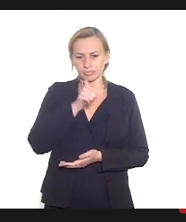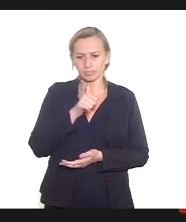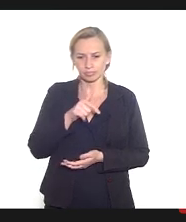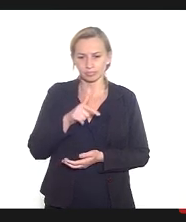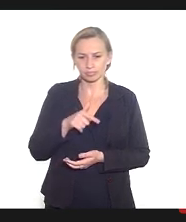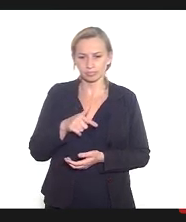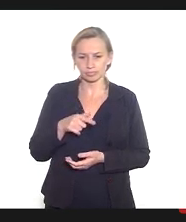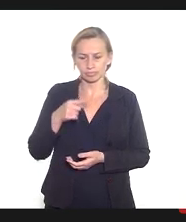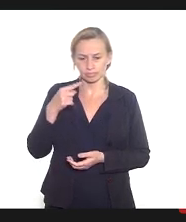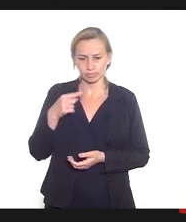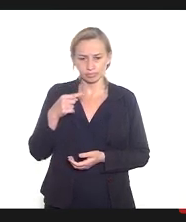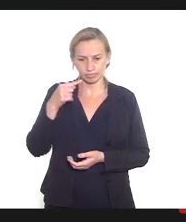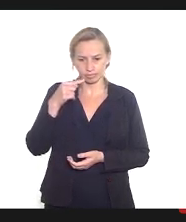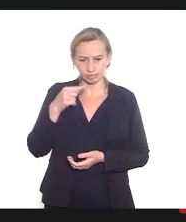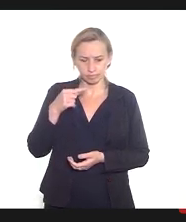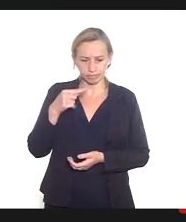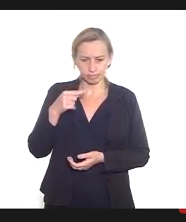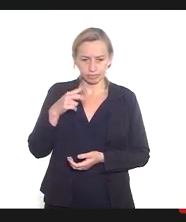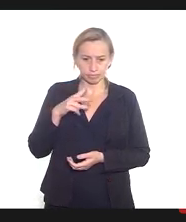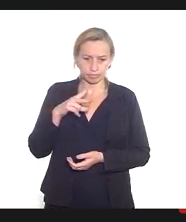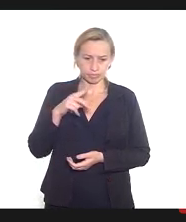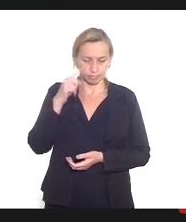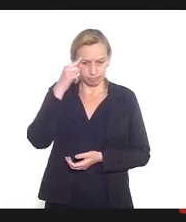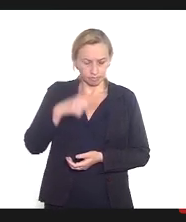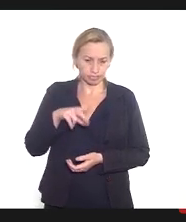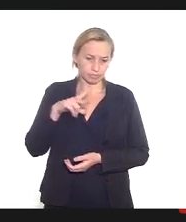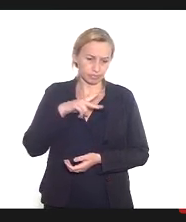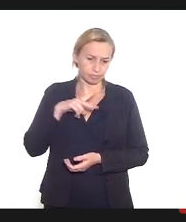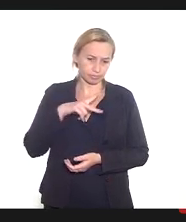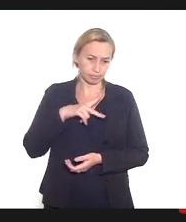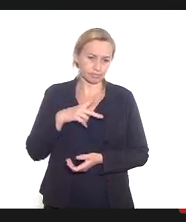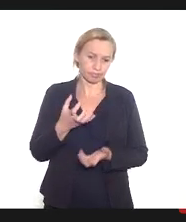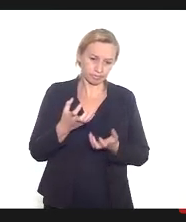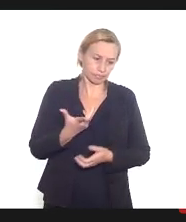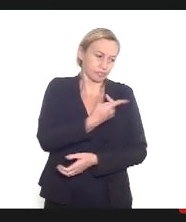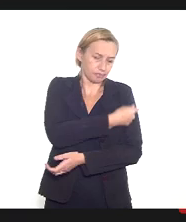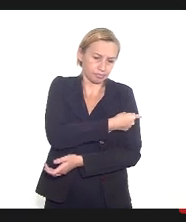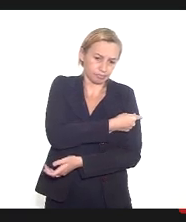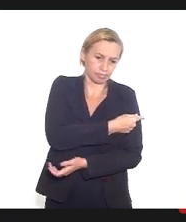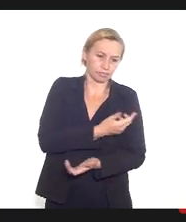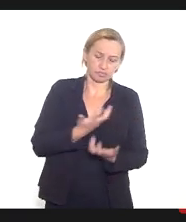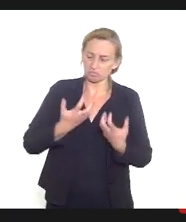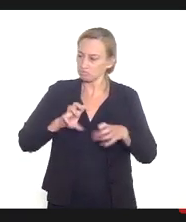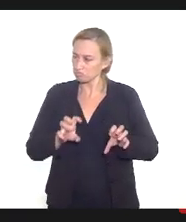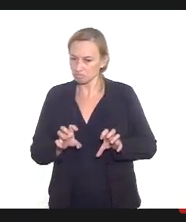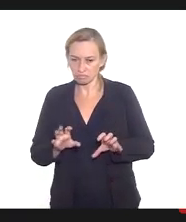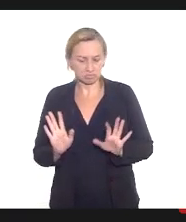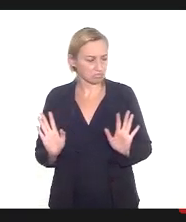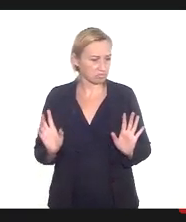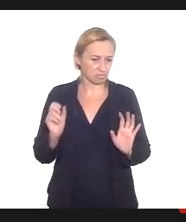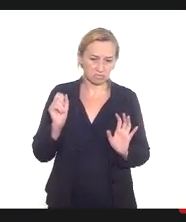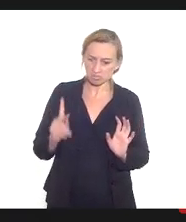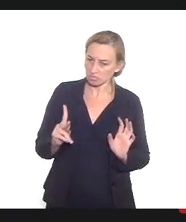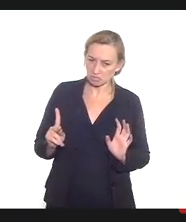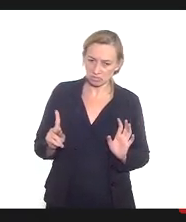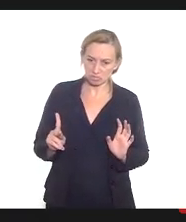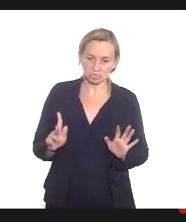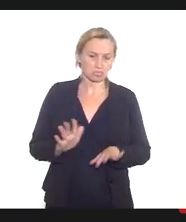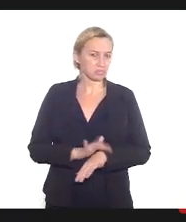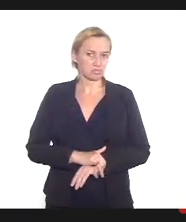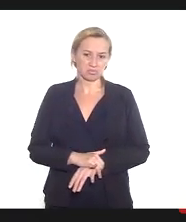dona do seu próprio corpo se ela quiser tomar vacina ela vai tomar vacina se ela não quiser